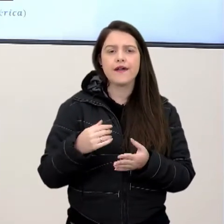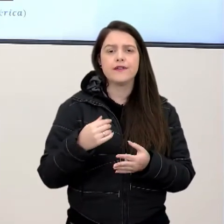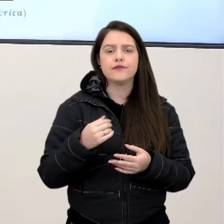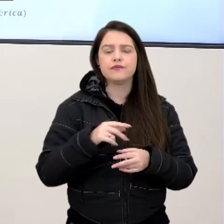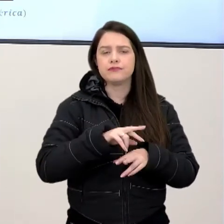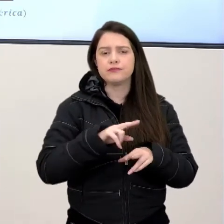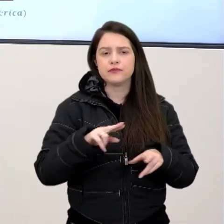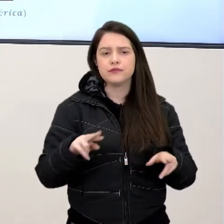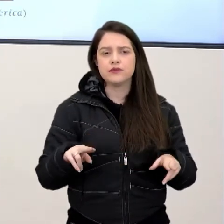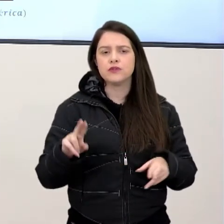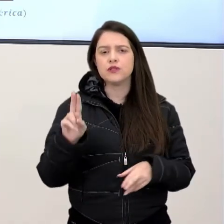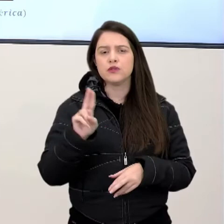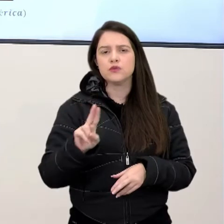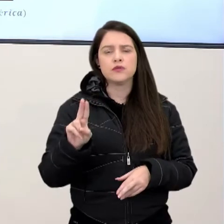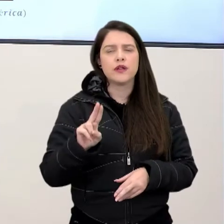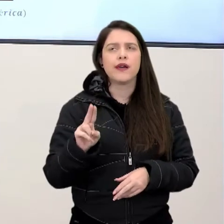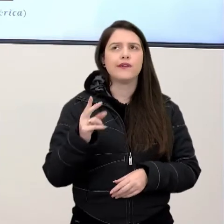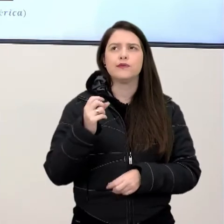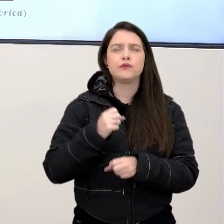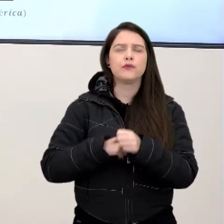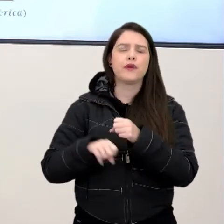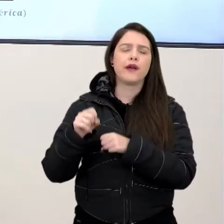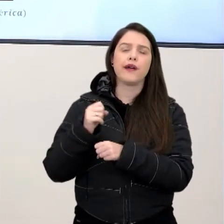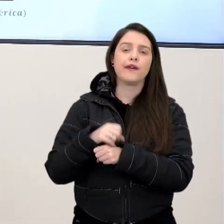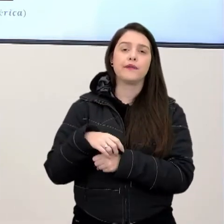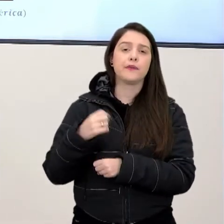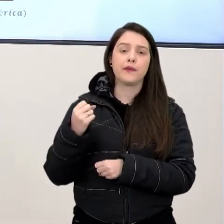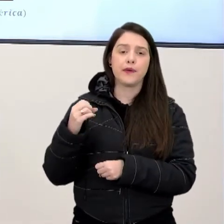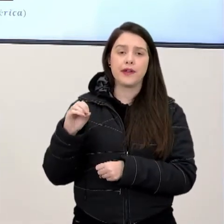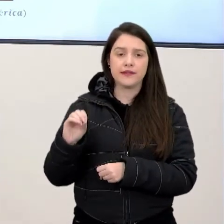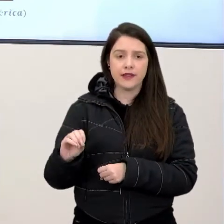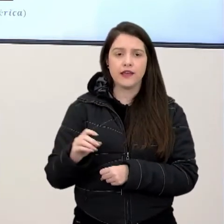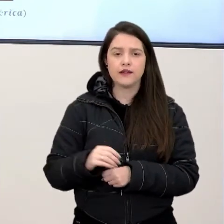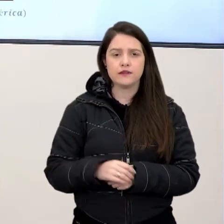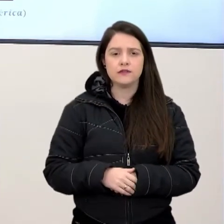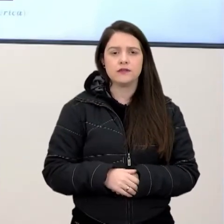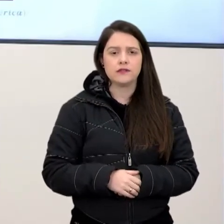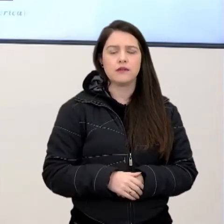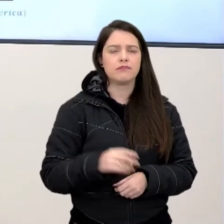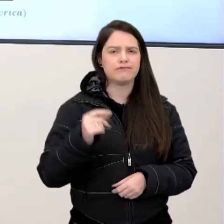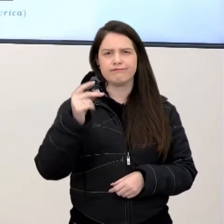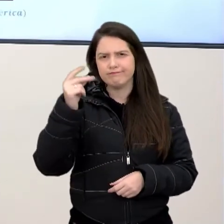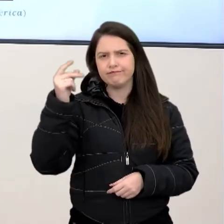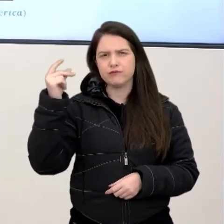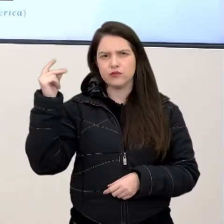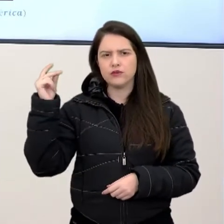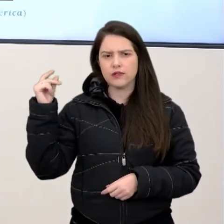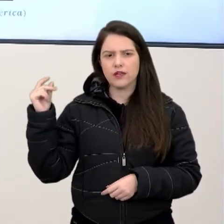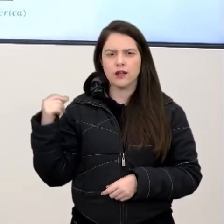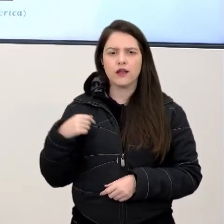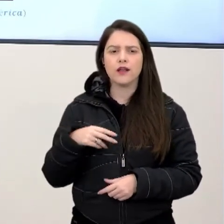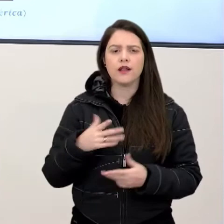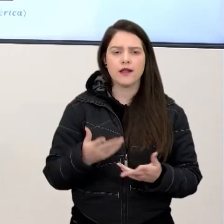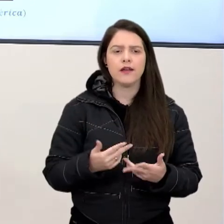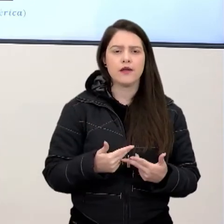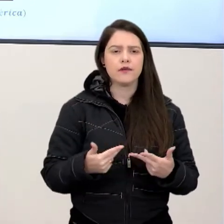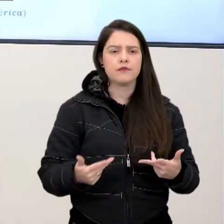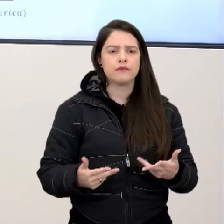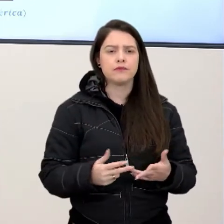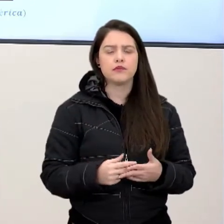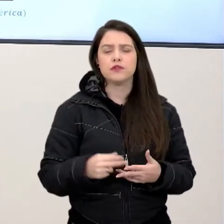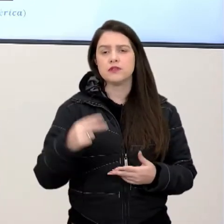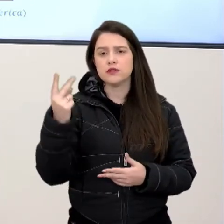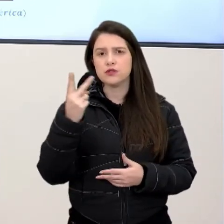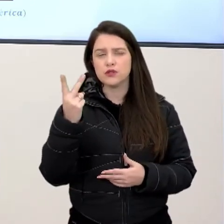anos 80, por exemplo, né? Vamos voltar muitos anos aí na história, tá? Onde se encontrou